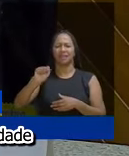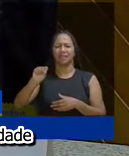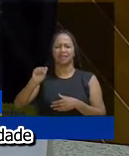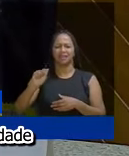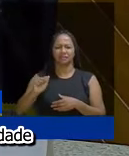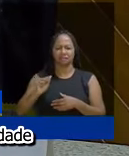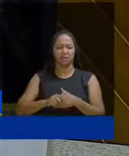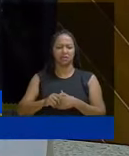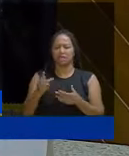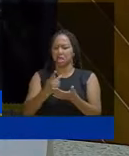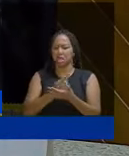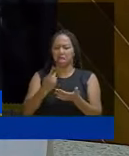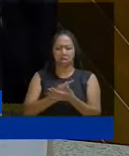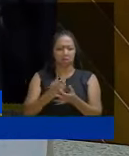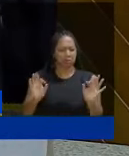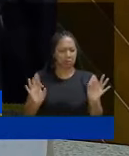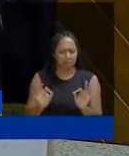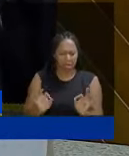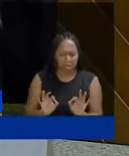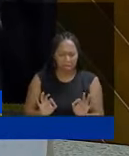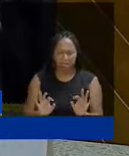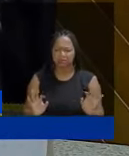qualquer inconformidade técnica,